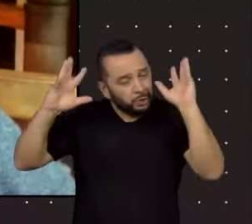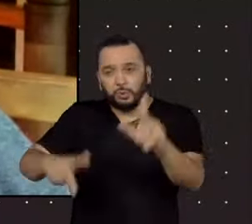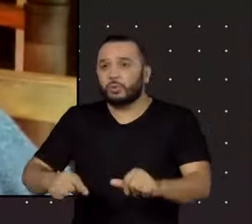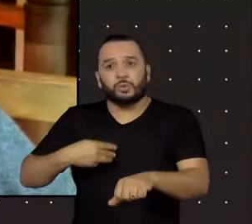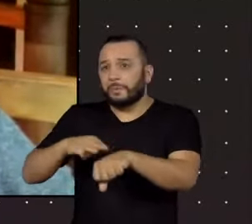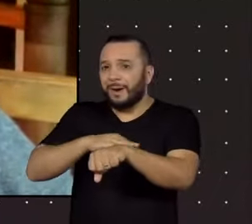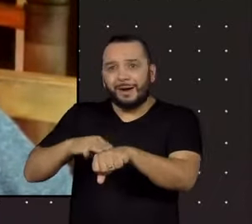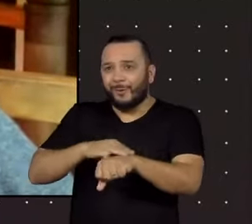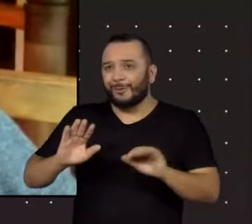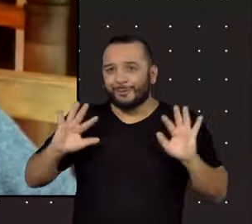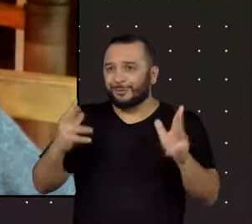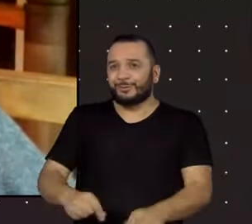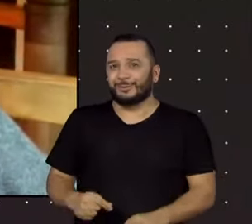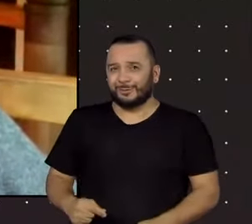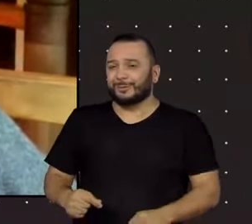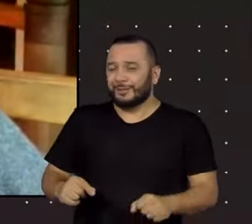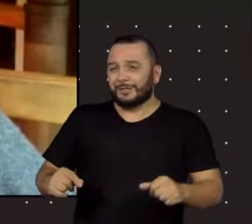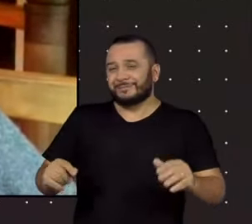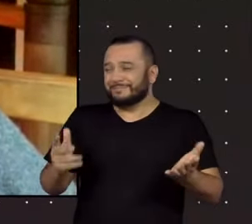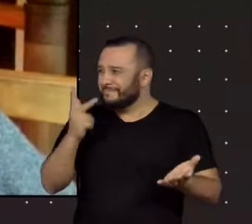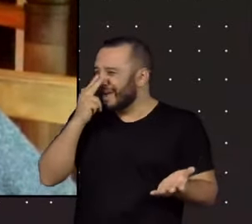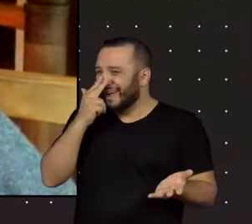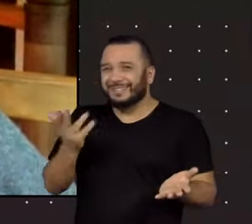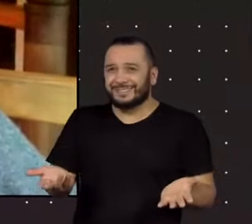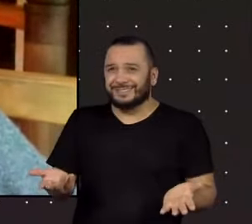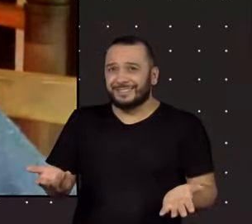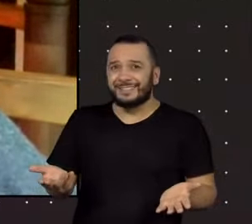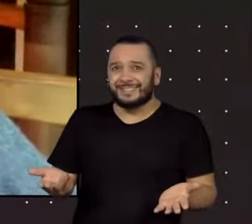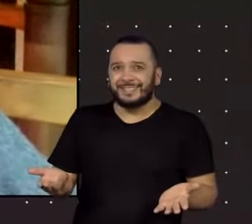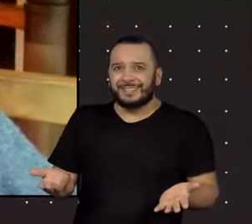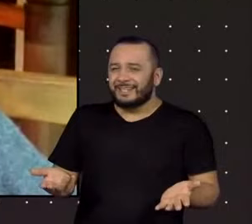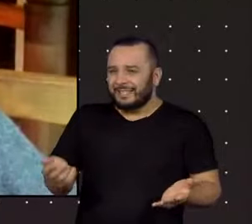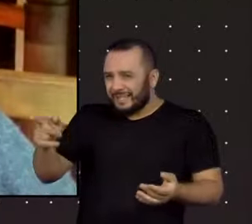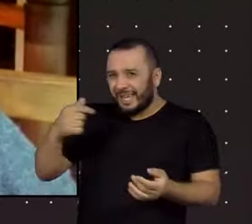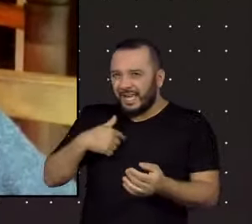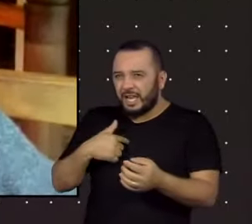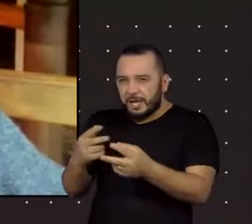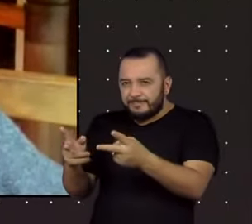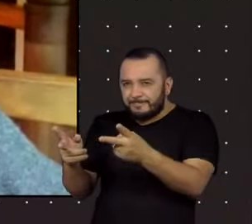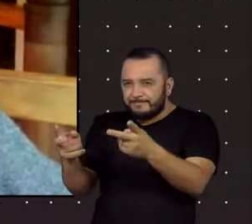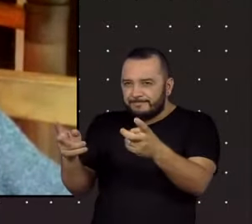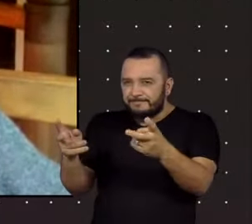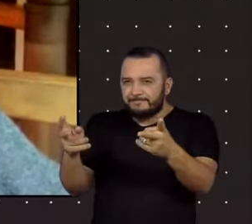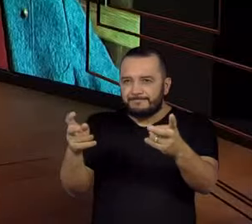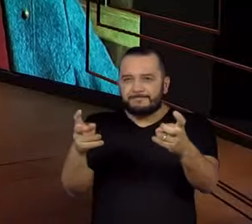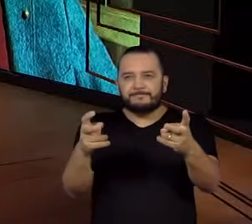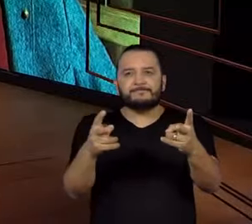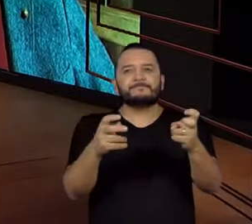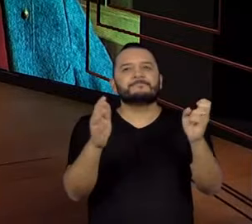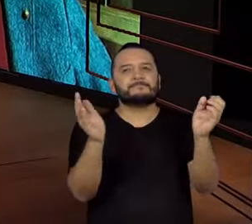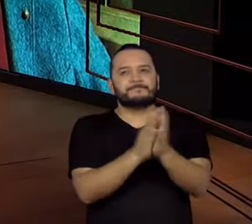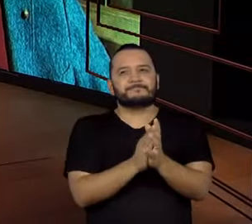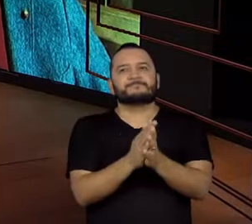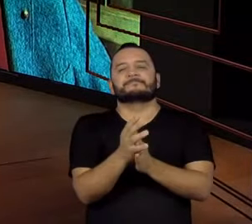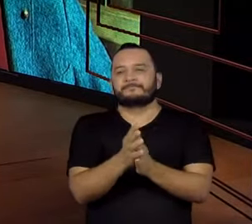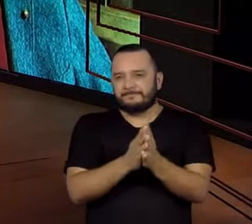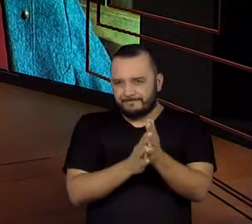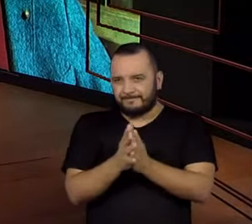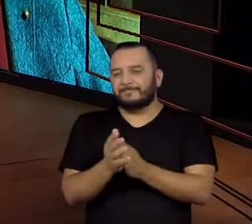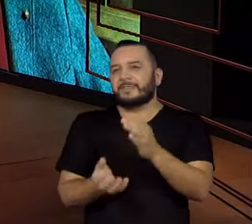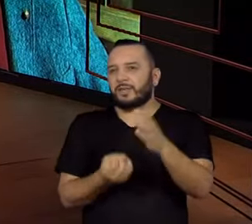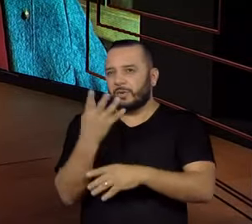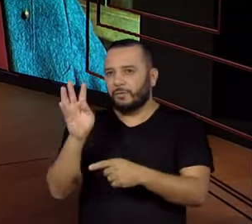era tudo uma coisa parada, assim, né? Isso aí o Avancini soube captar como ninguém na face da terra, né? E ganhamos muitos